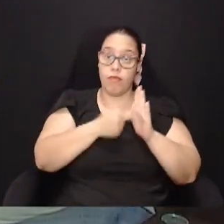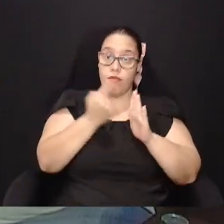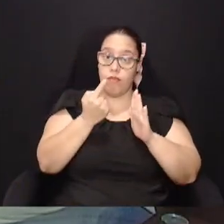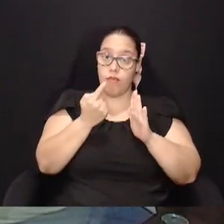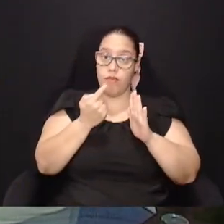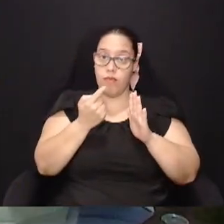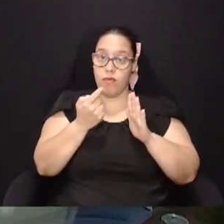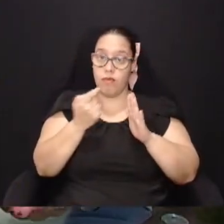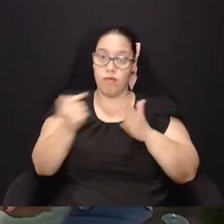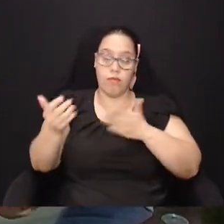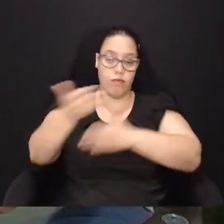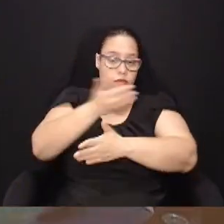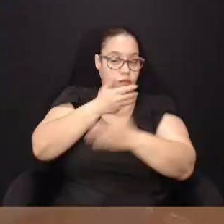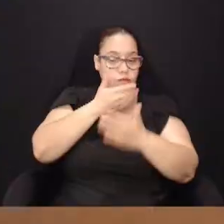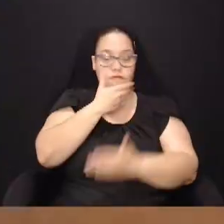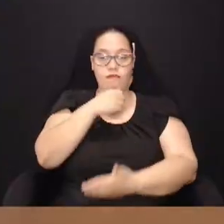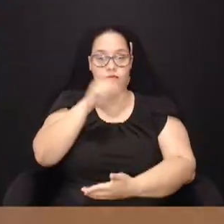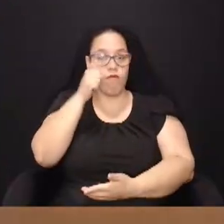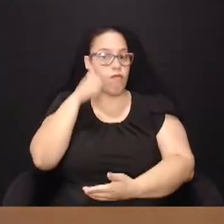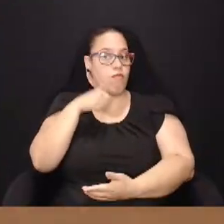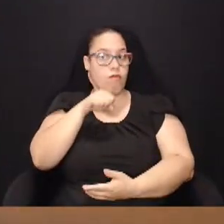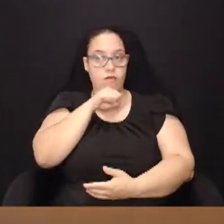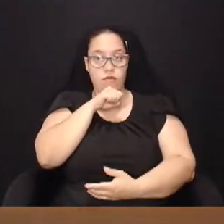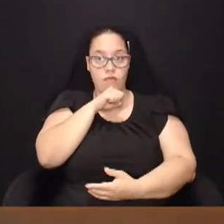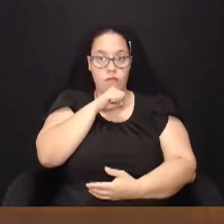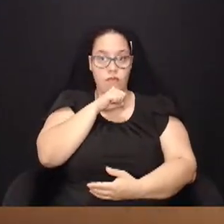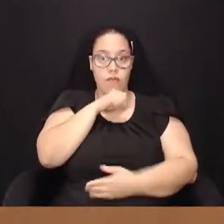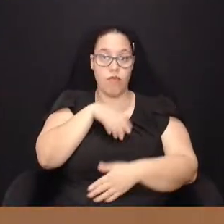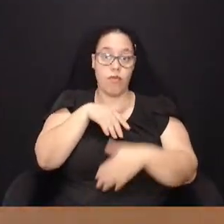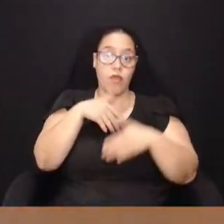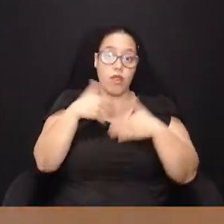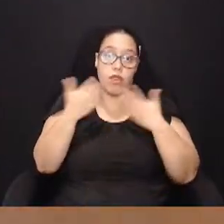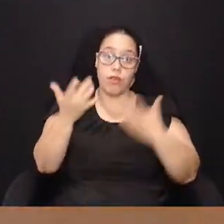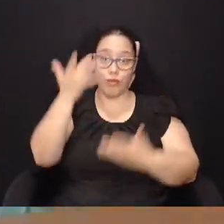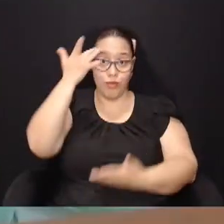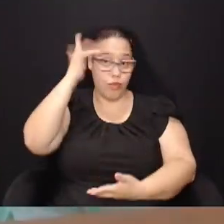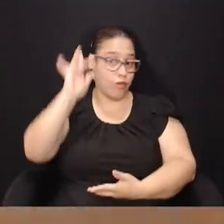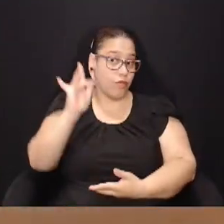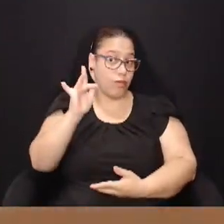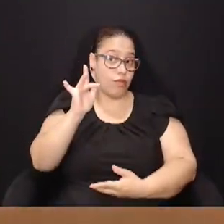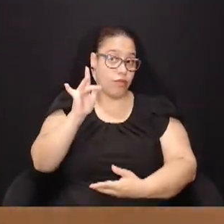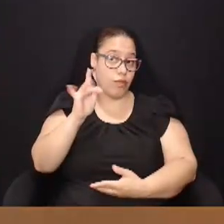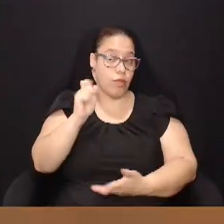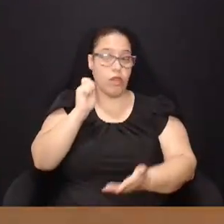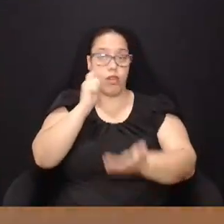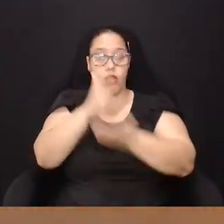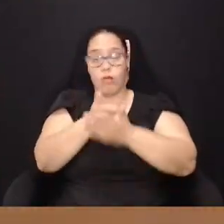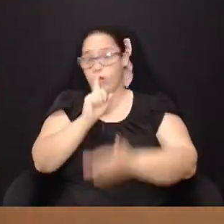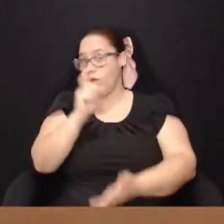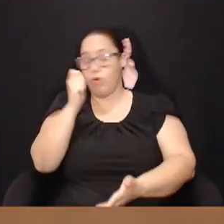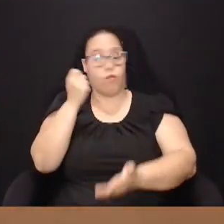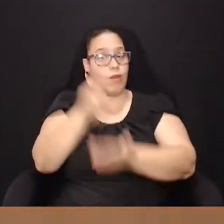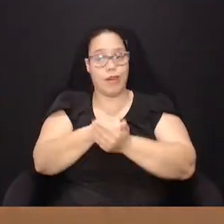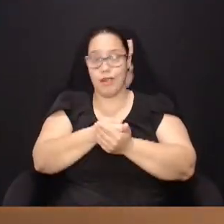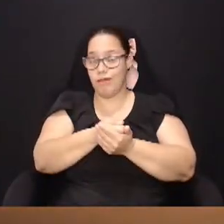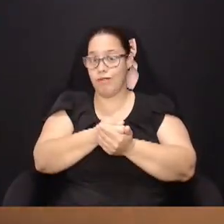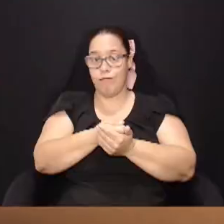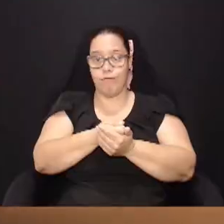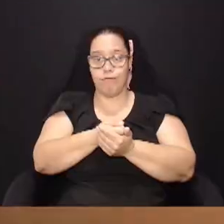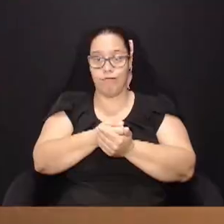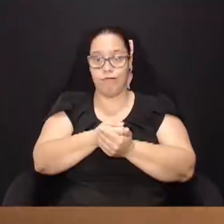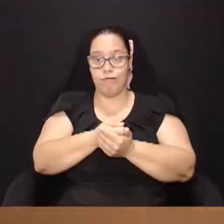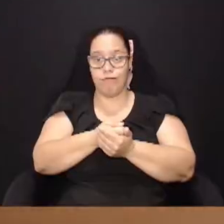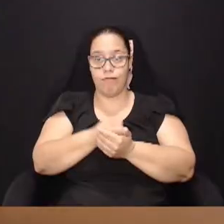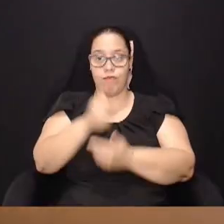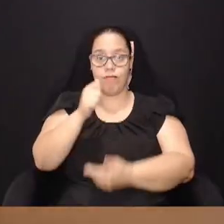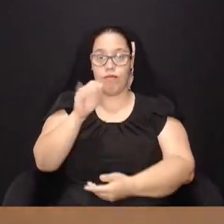os pais, todas as mães, em que conta que vai receber. A gente sabe como é que as coisas funcionam. Tem gente que paga, tem gente que não paga. Se for fazer no atacado, obrigatoriamente